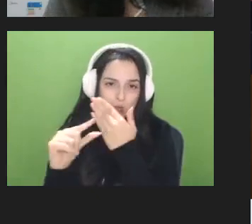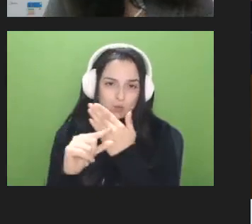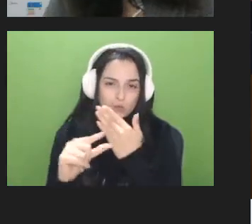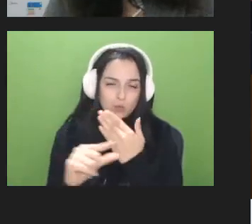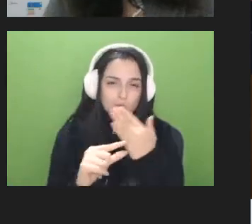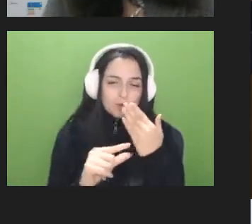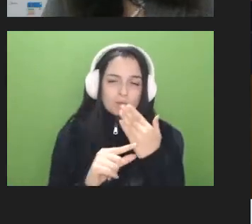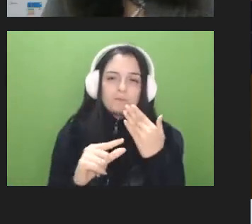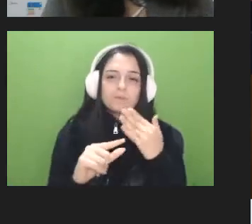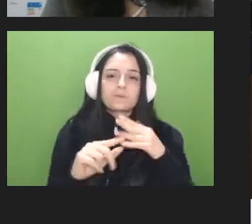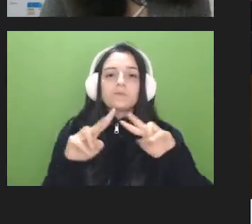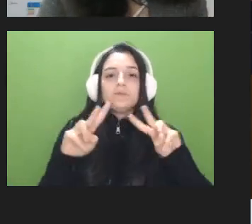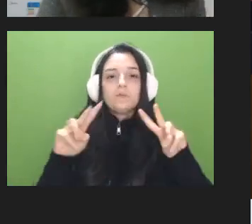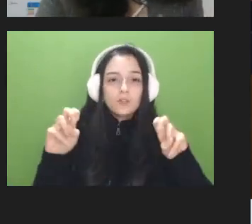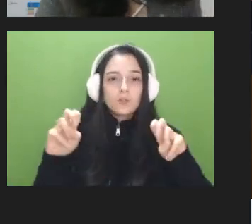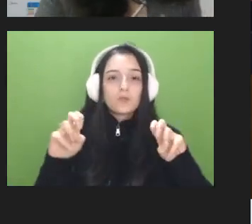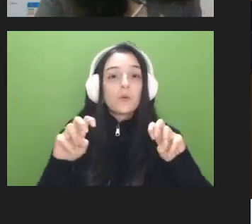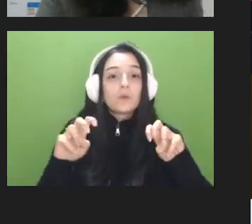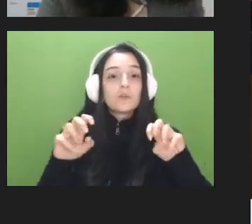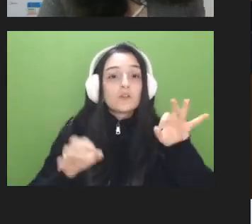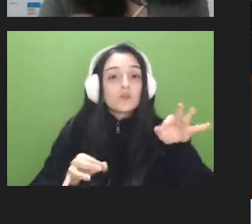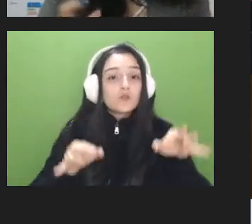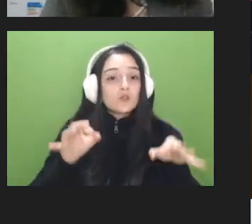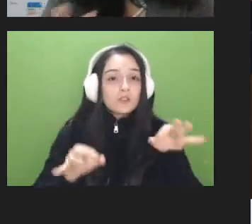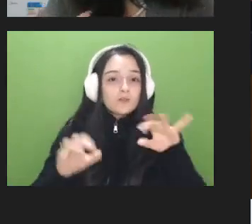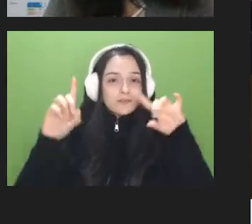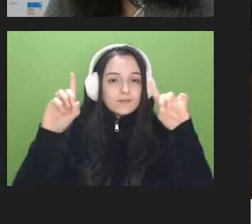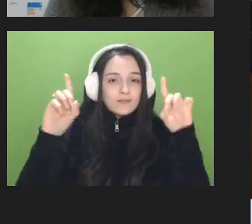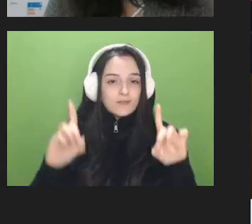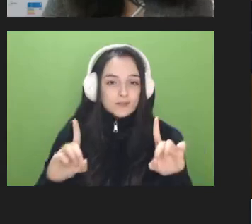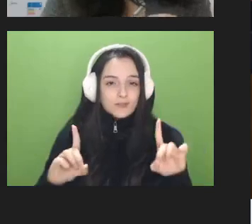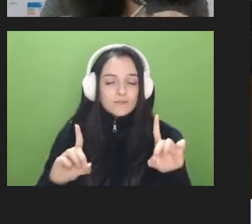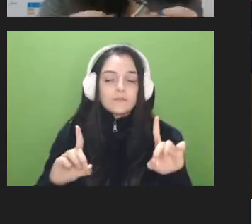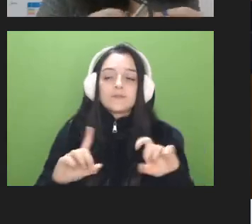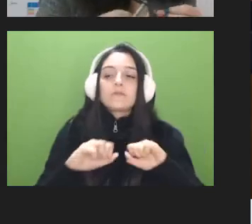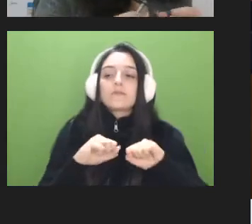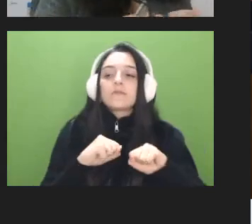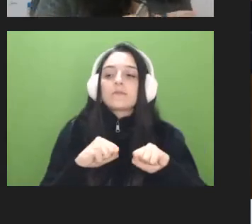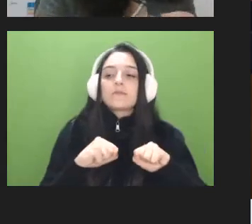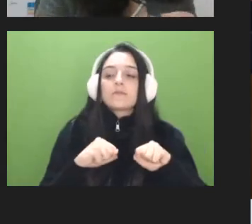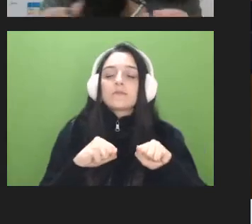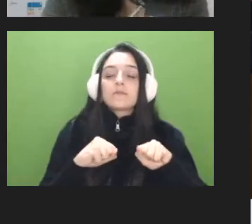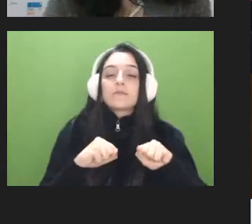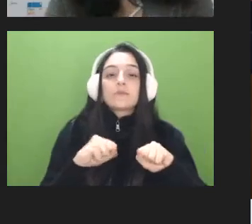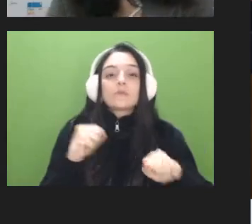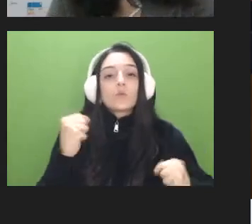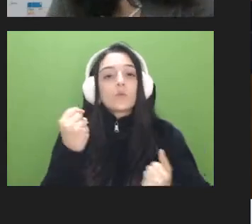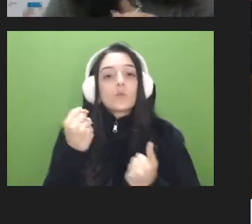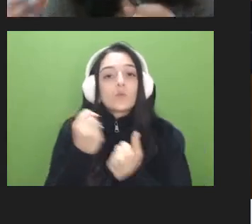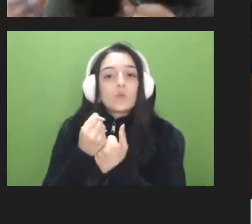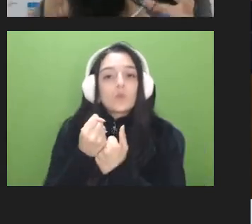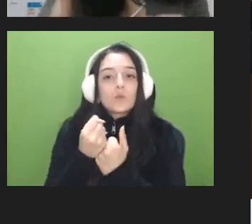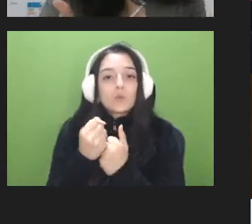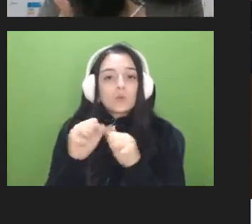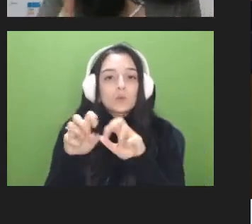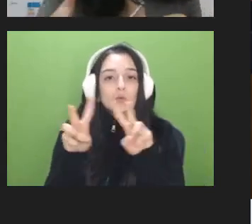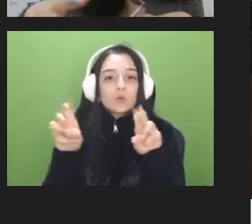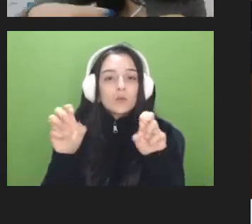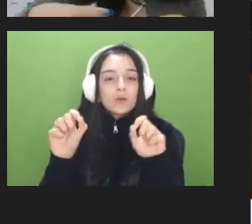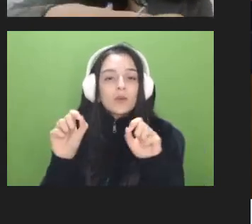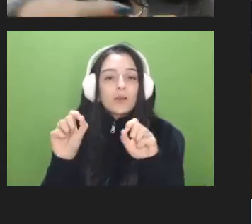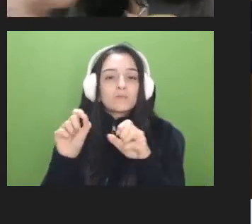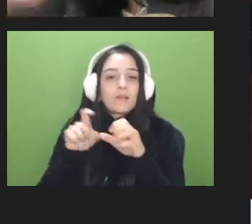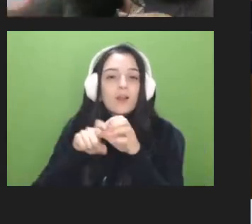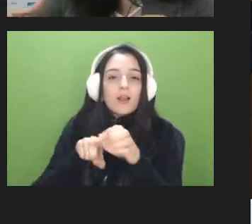deficiência, que vão corroborar com essa compreensão através do conceito de interdependência, como um princípio que